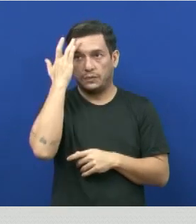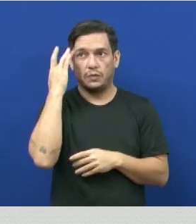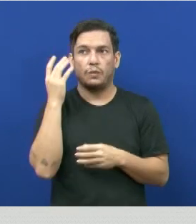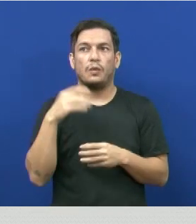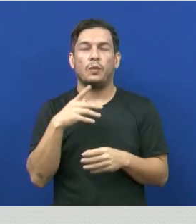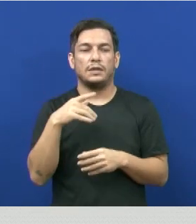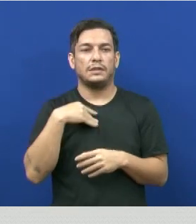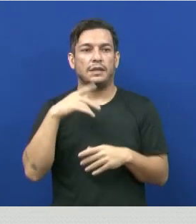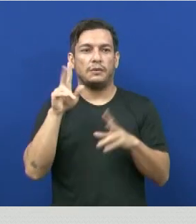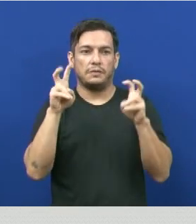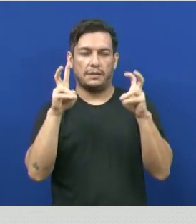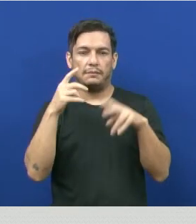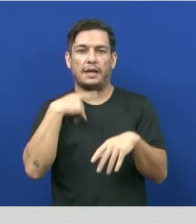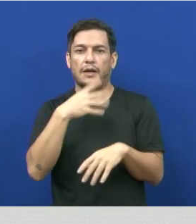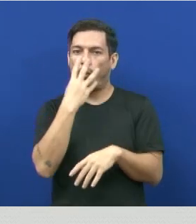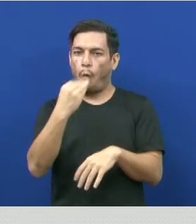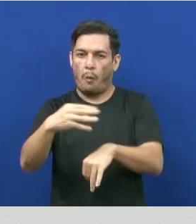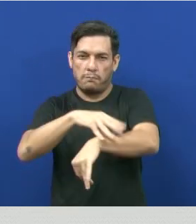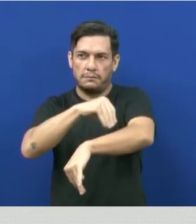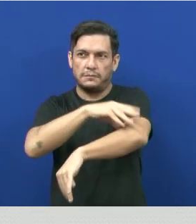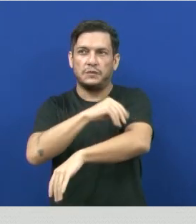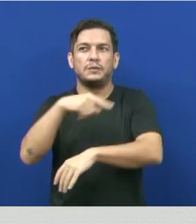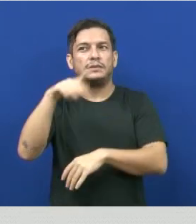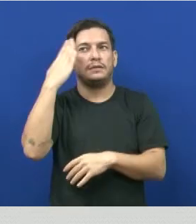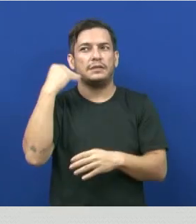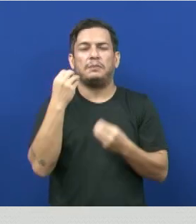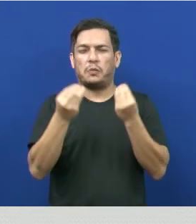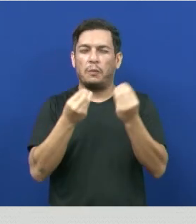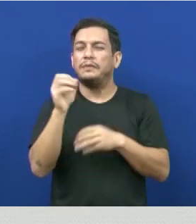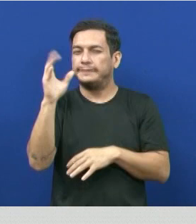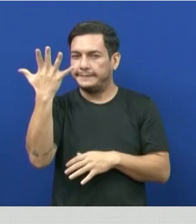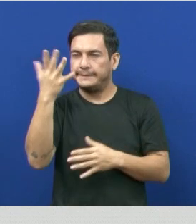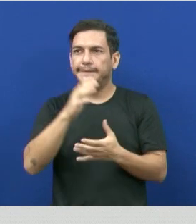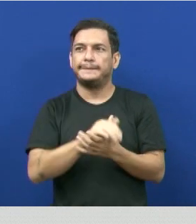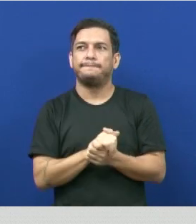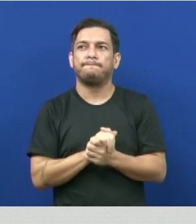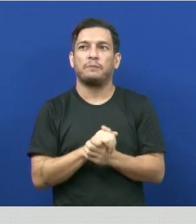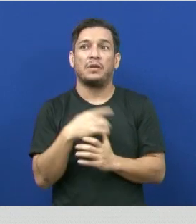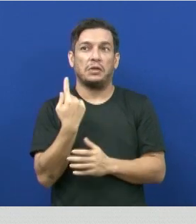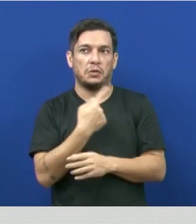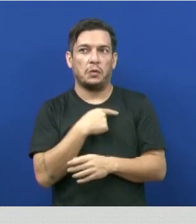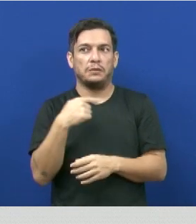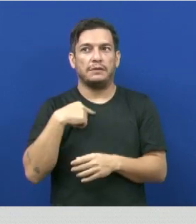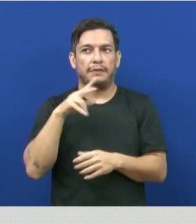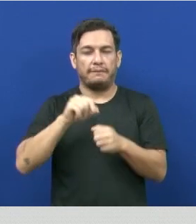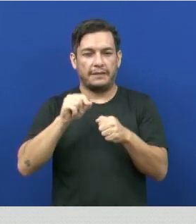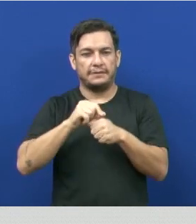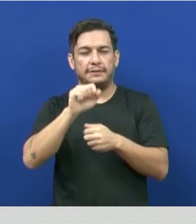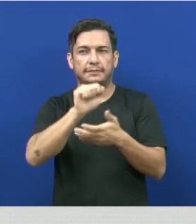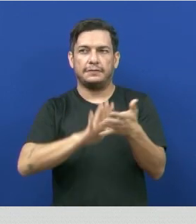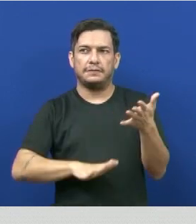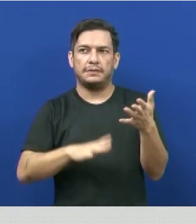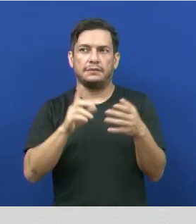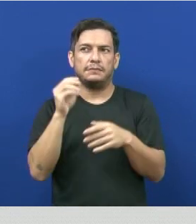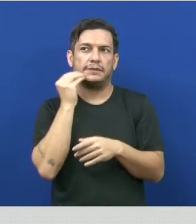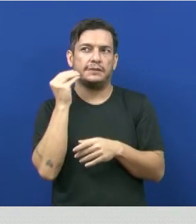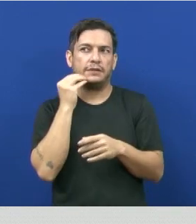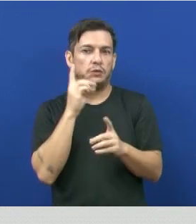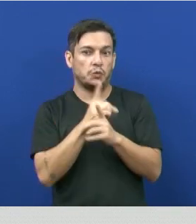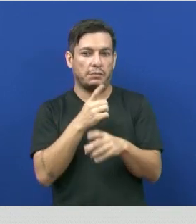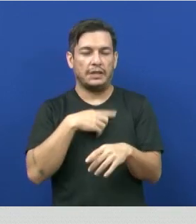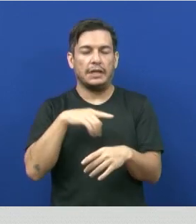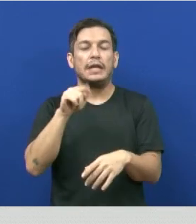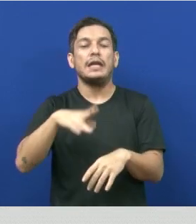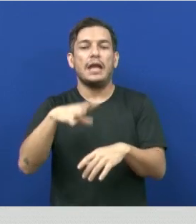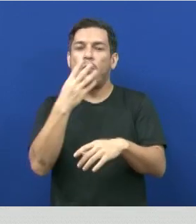quando o assunto é lobisomem sem sabem como são as coisas né a gente quando vai fazer uma atividade para tentar